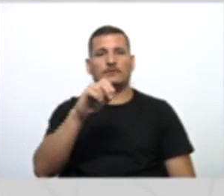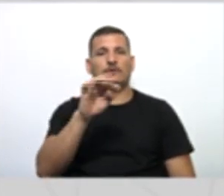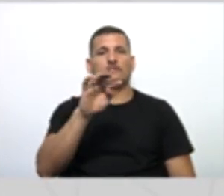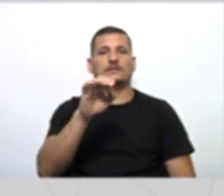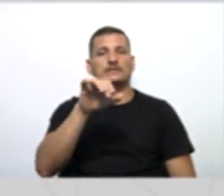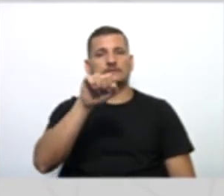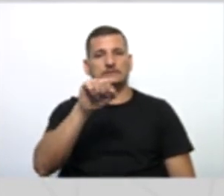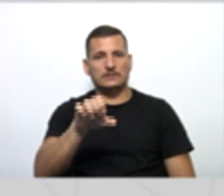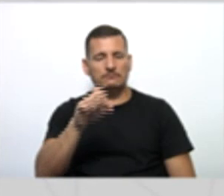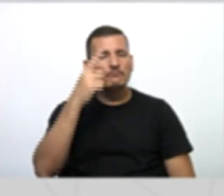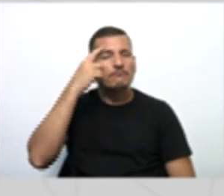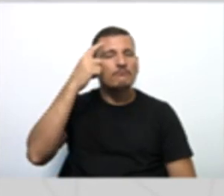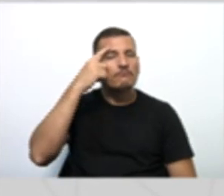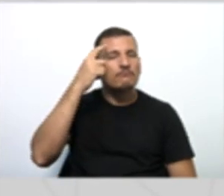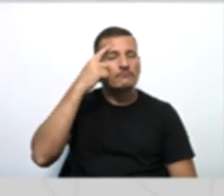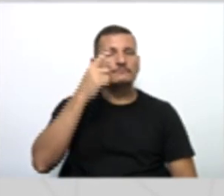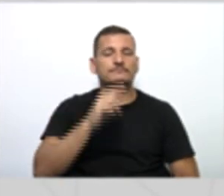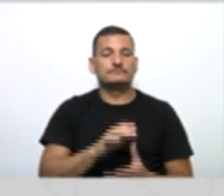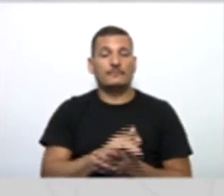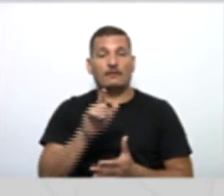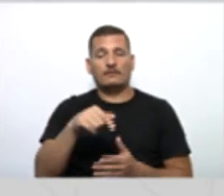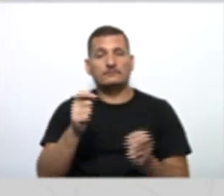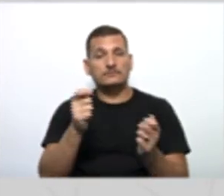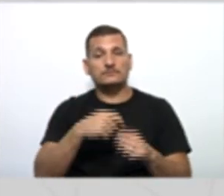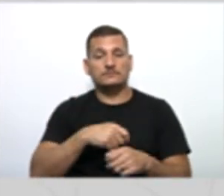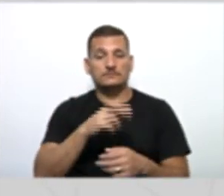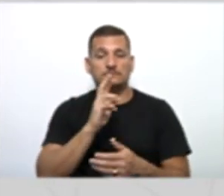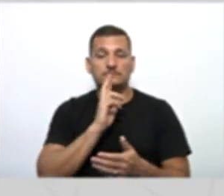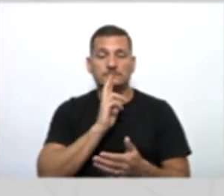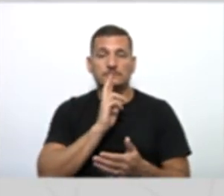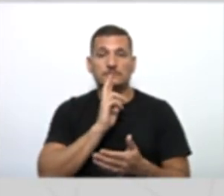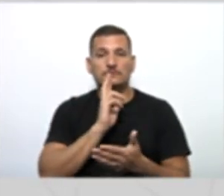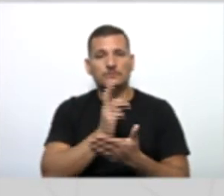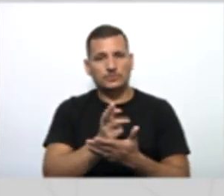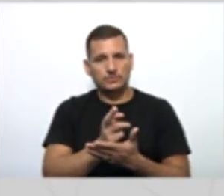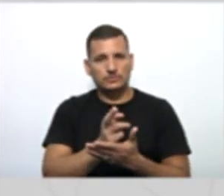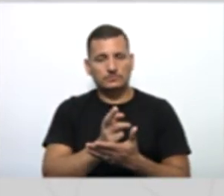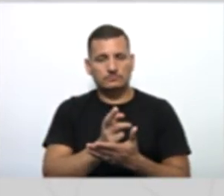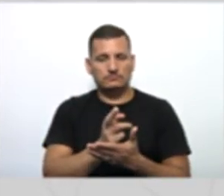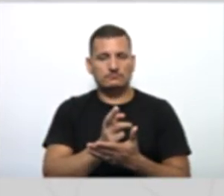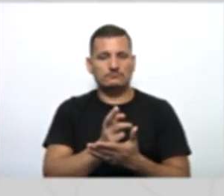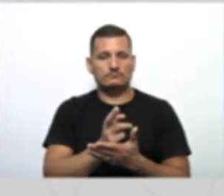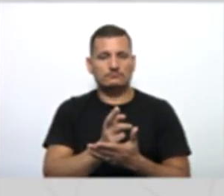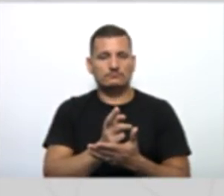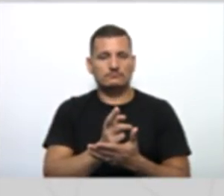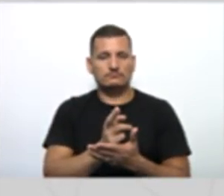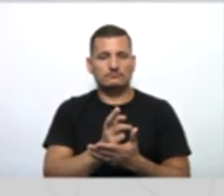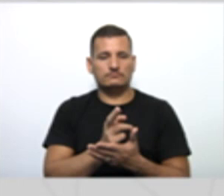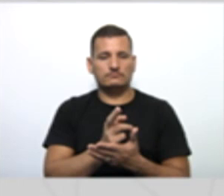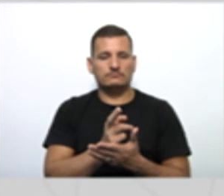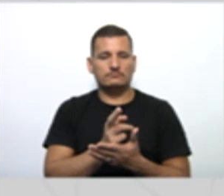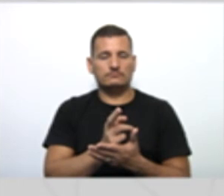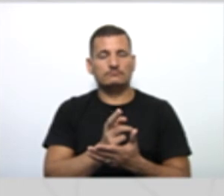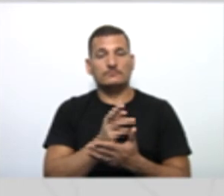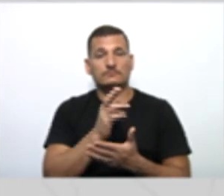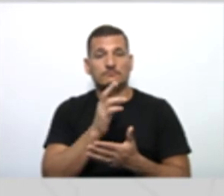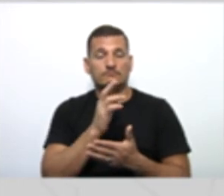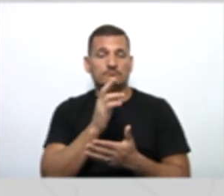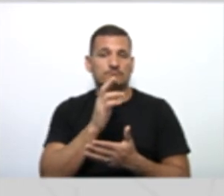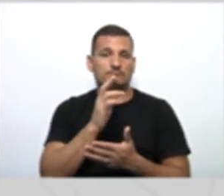seriam as possíveis respostas a essa pergunta. Então, as hipóteses é uma